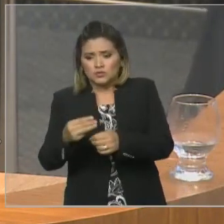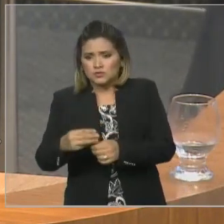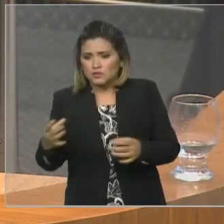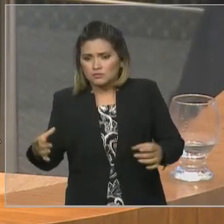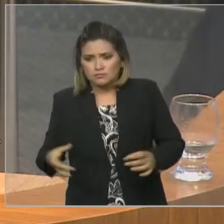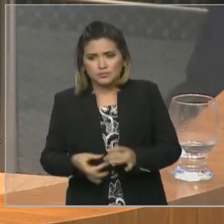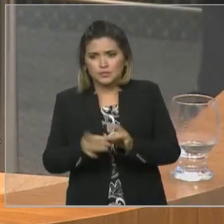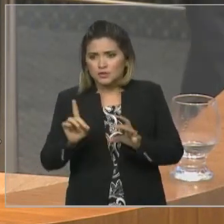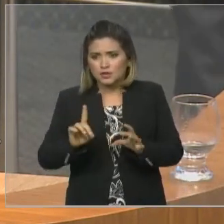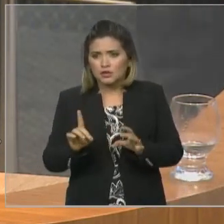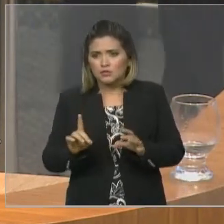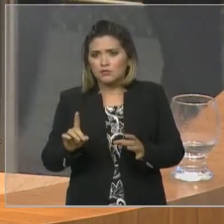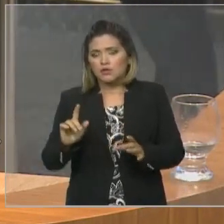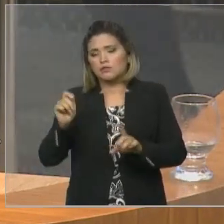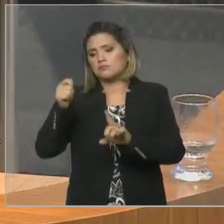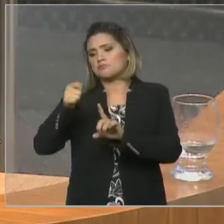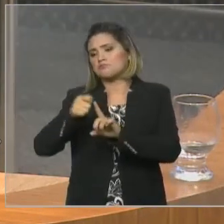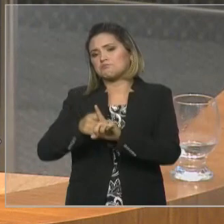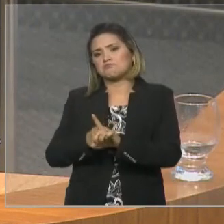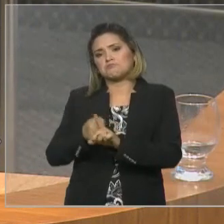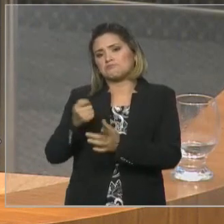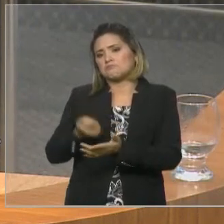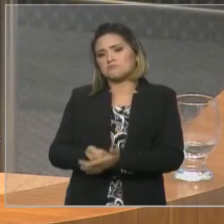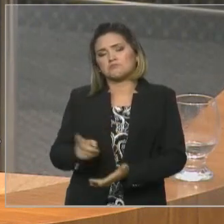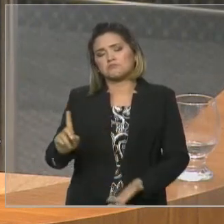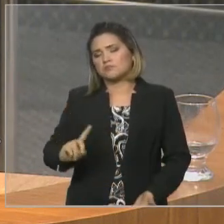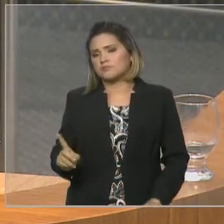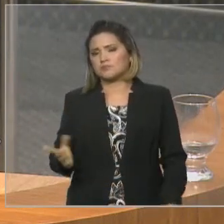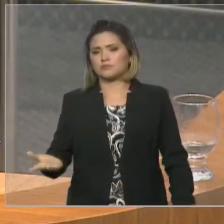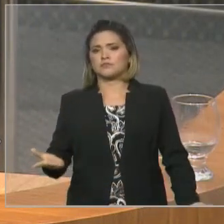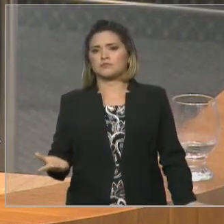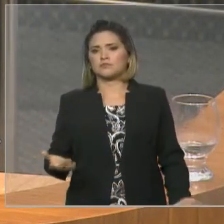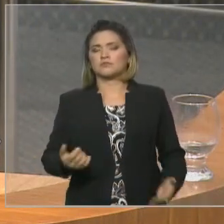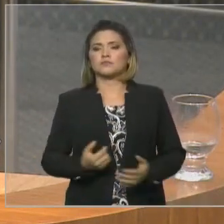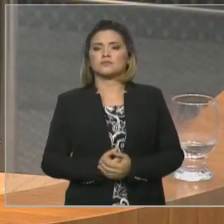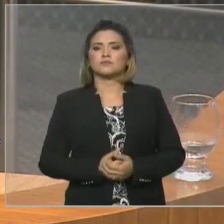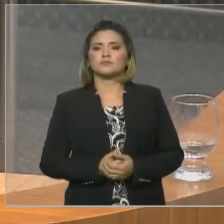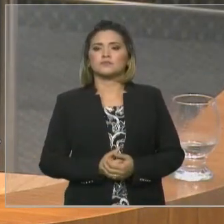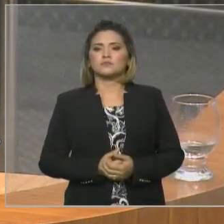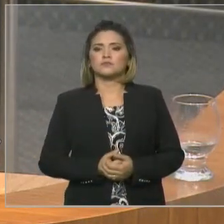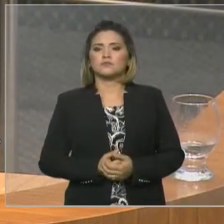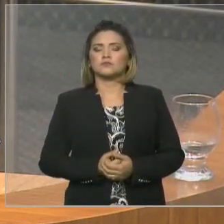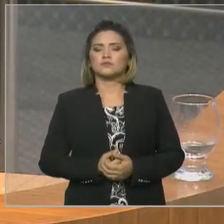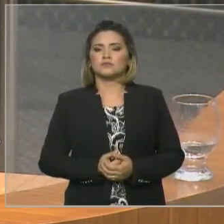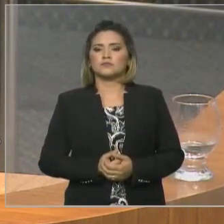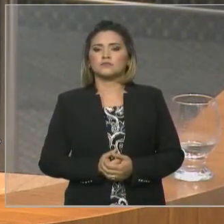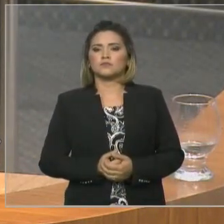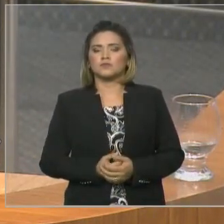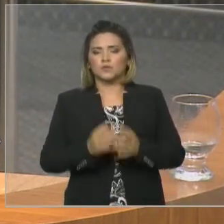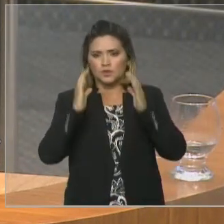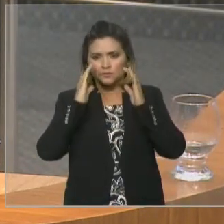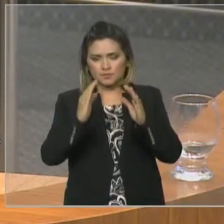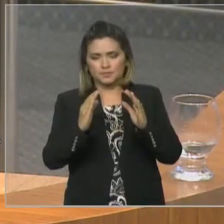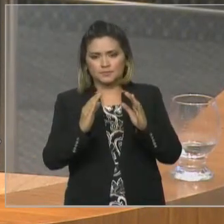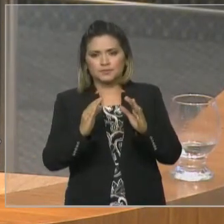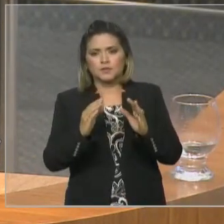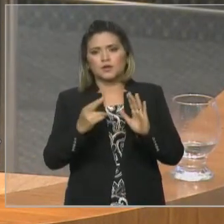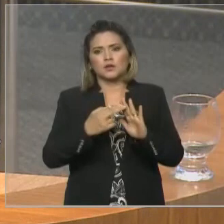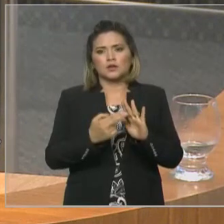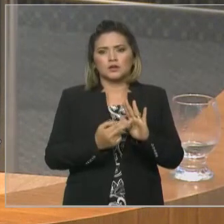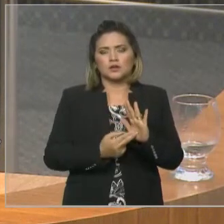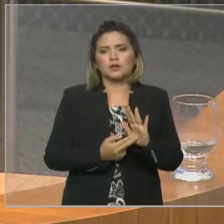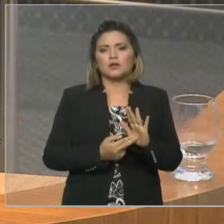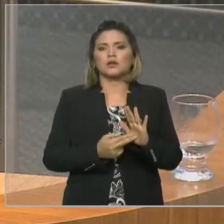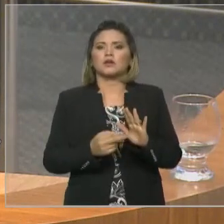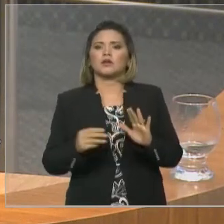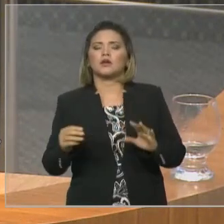O valor a ser transferido será fixado por meio de portaria da SES, seguindo critérios e parâmetros estabelecidos a partir da implantação do ESUS, tipo